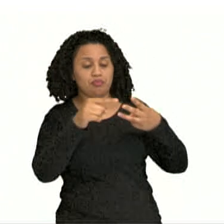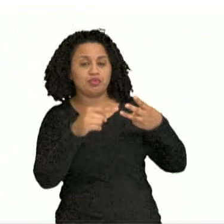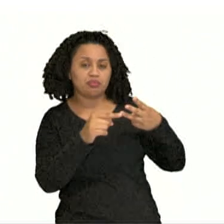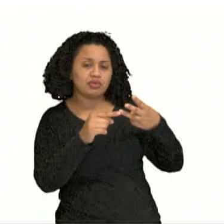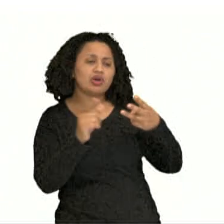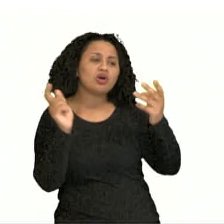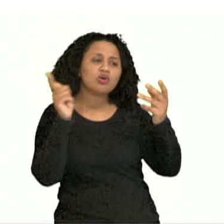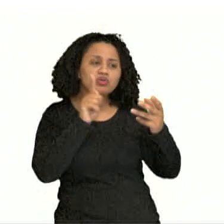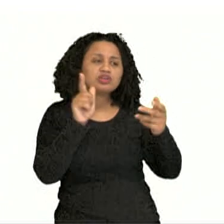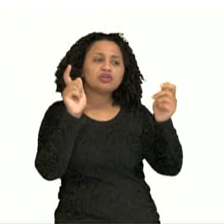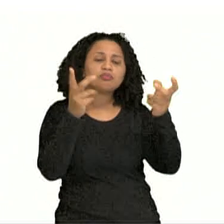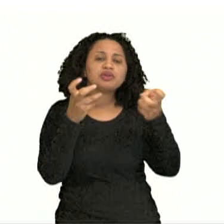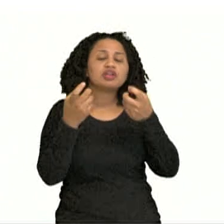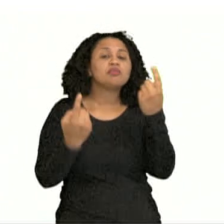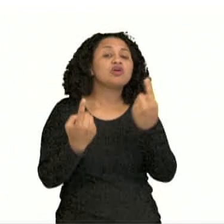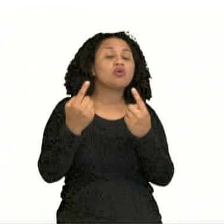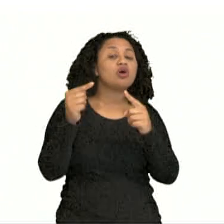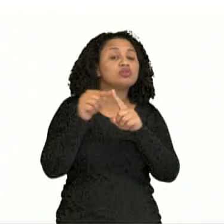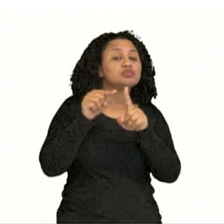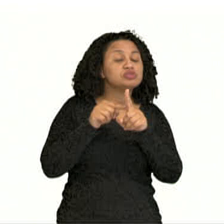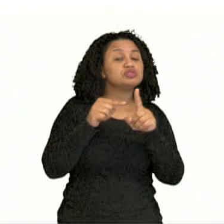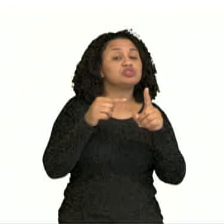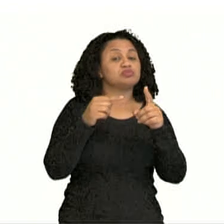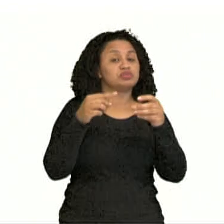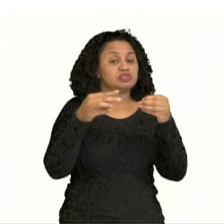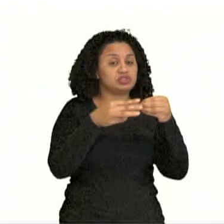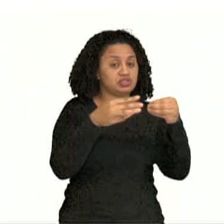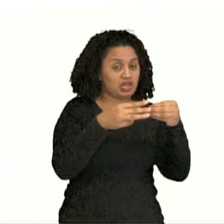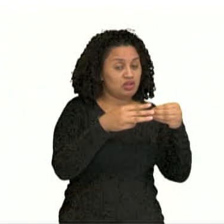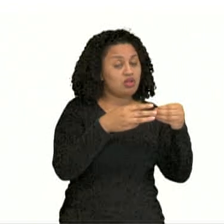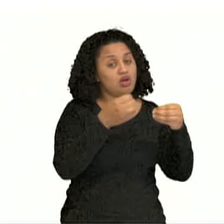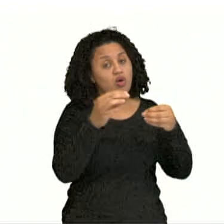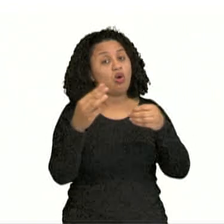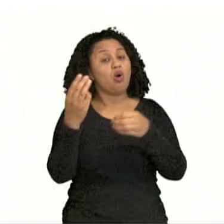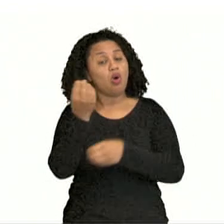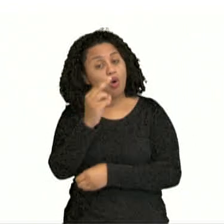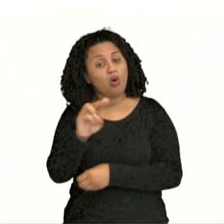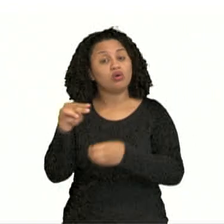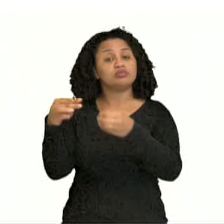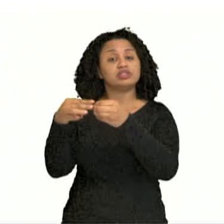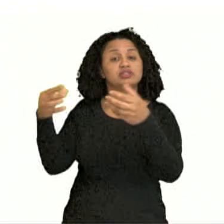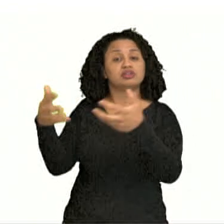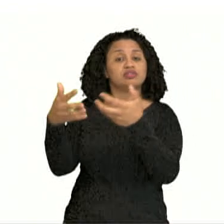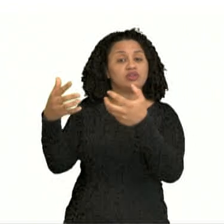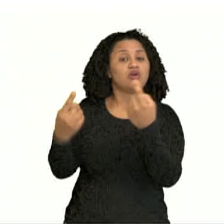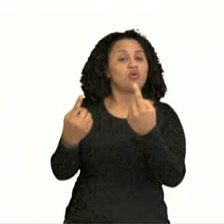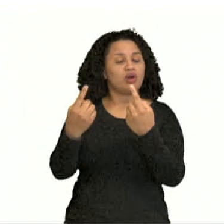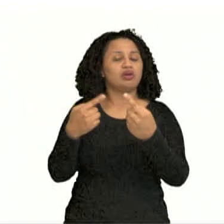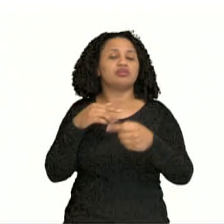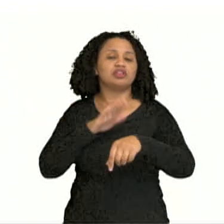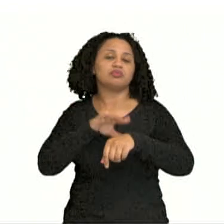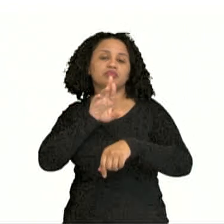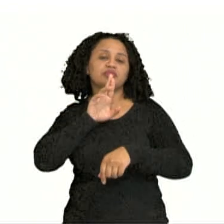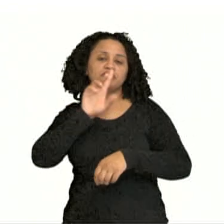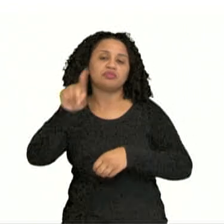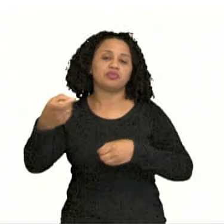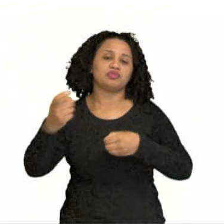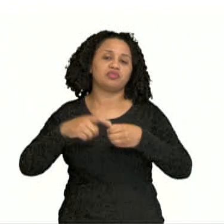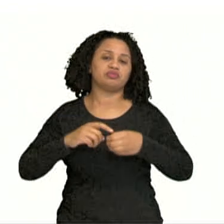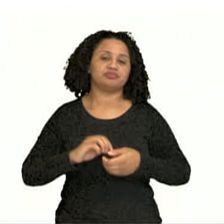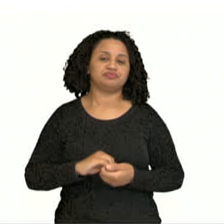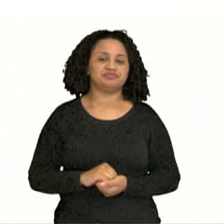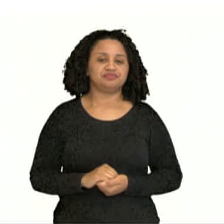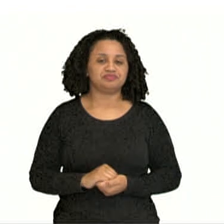é possível identificar a célula como uma célula animal ou uma célula vegetal. Eu vou dar um tempinho para vocês e já retorno.